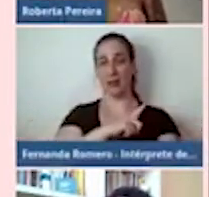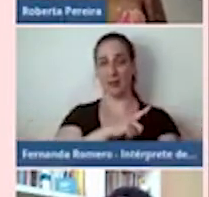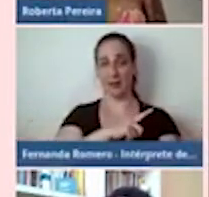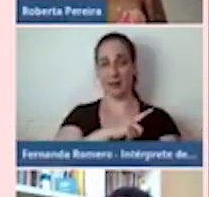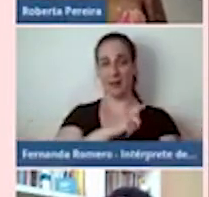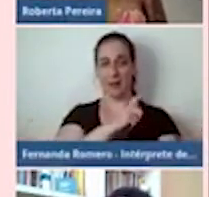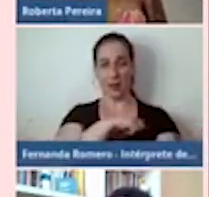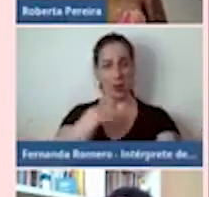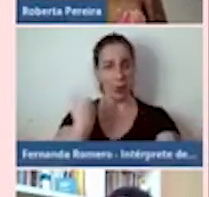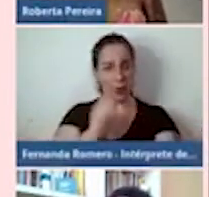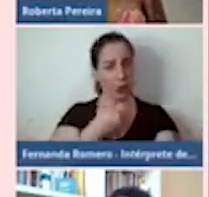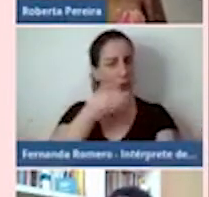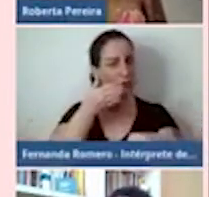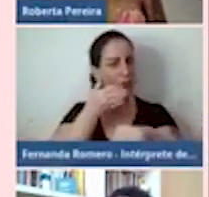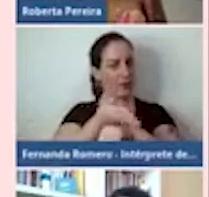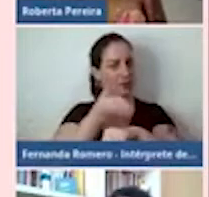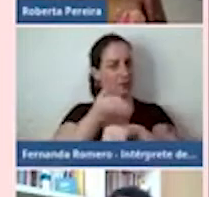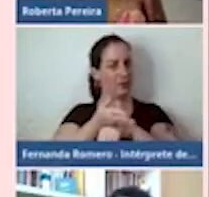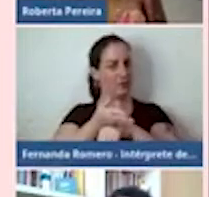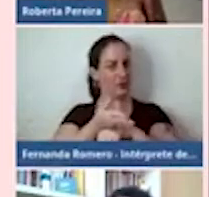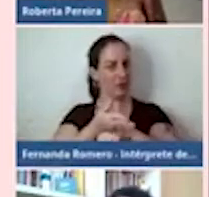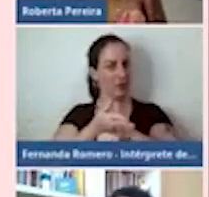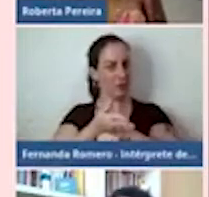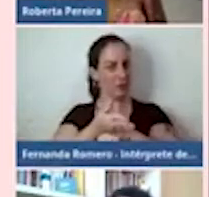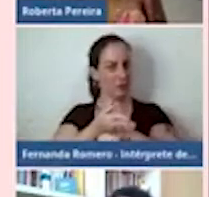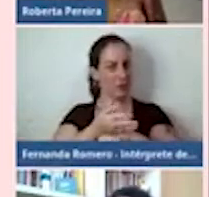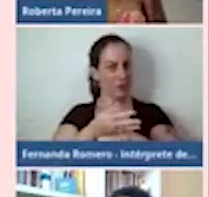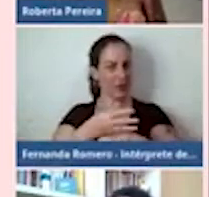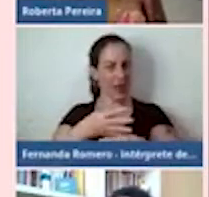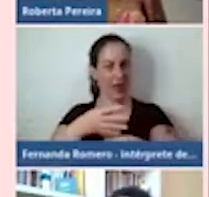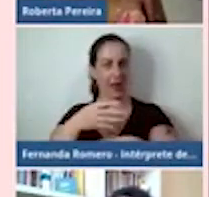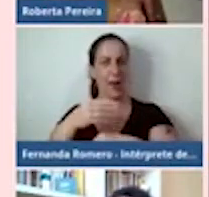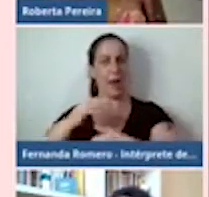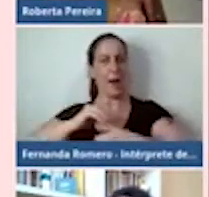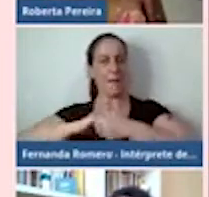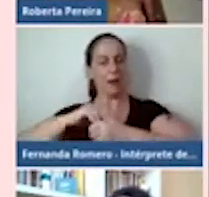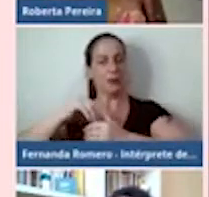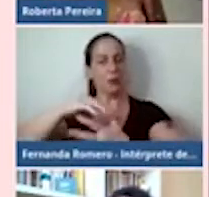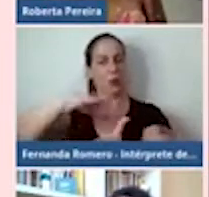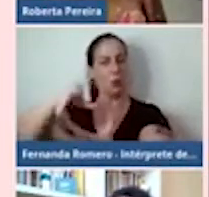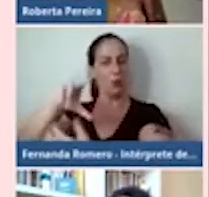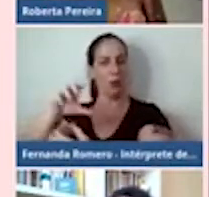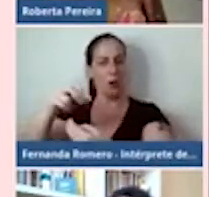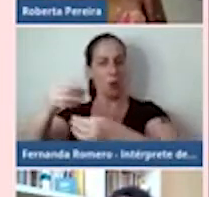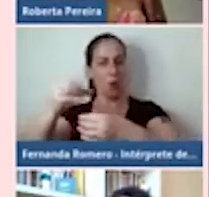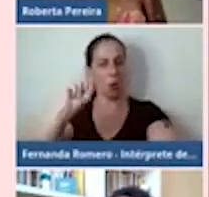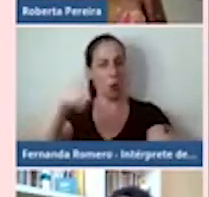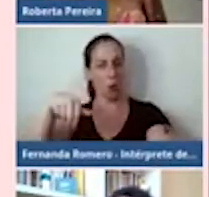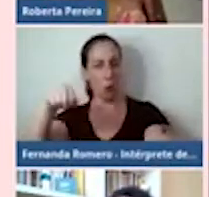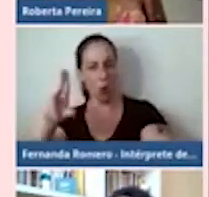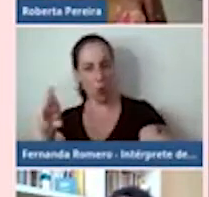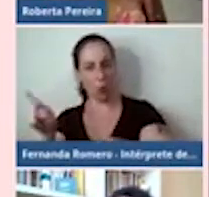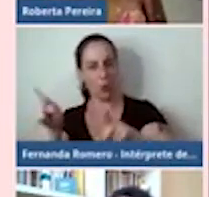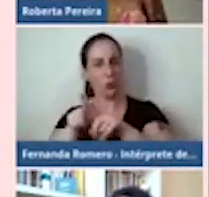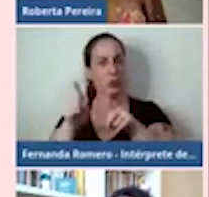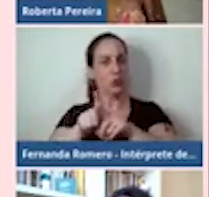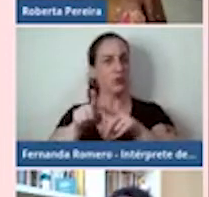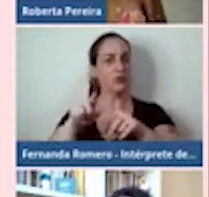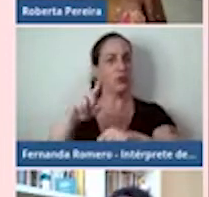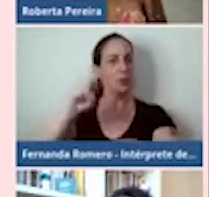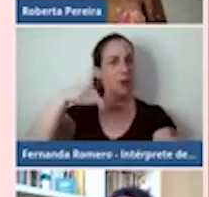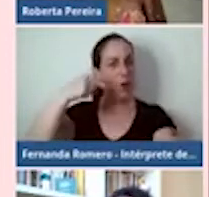Nós participamos do Pacto Global da ONU, nós somos signatários das WEPs, que são os princípios